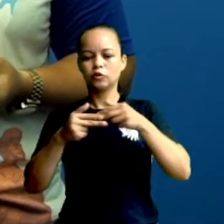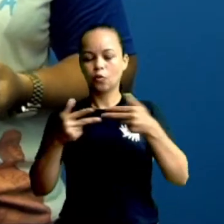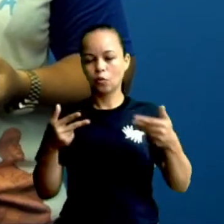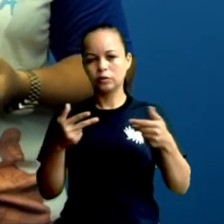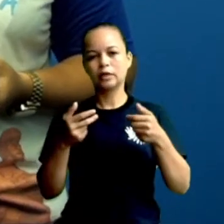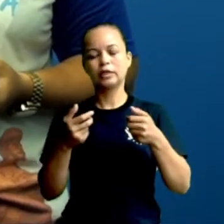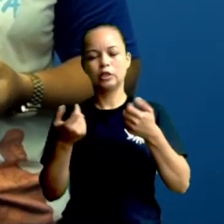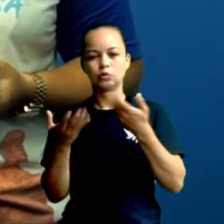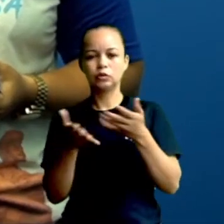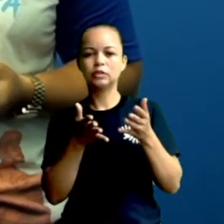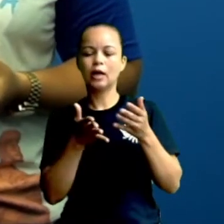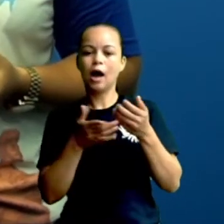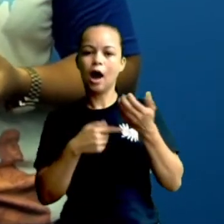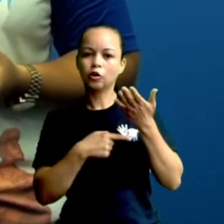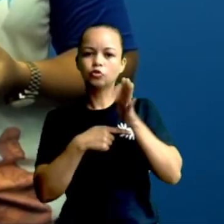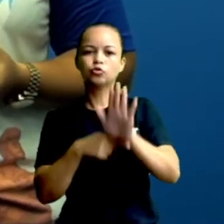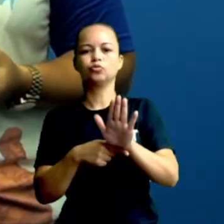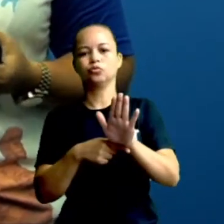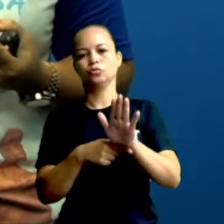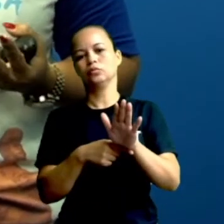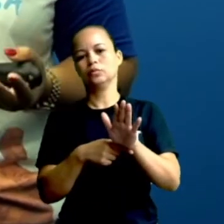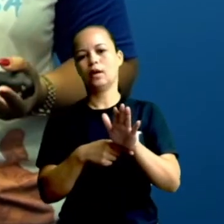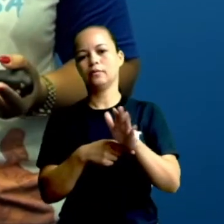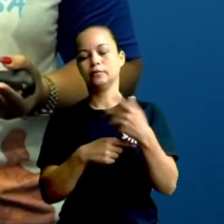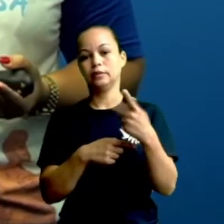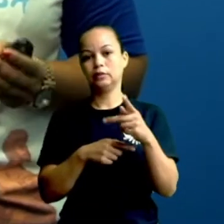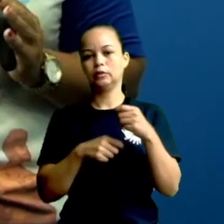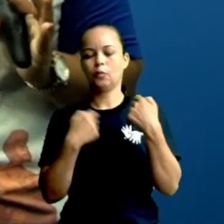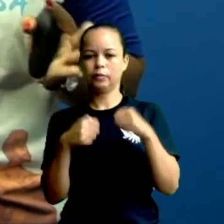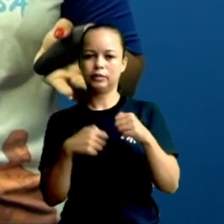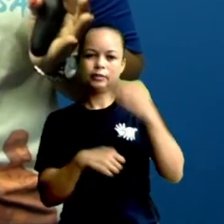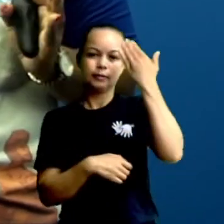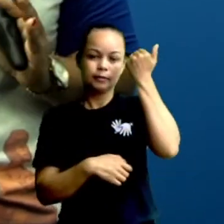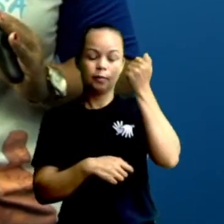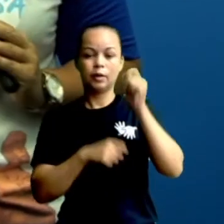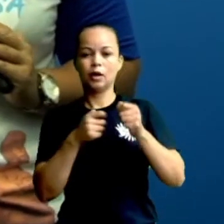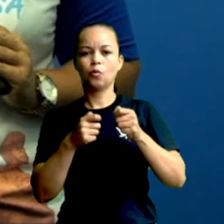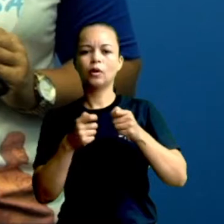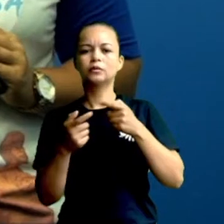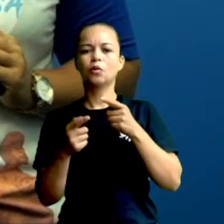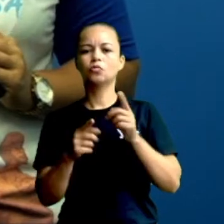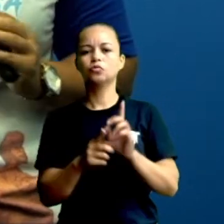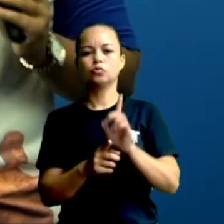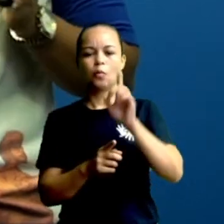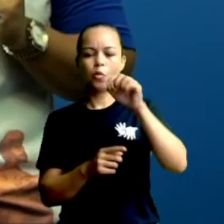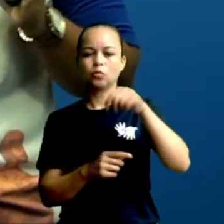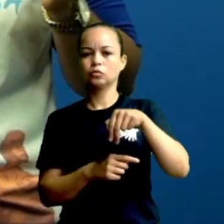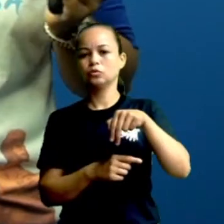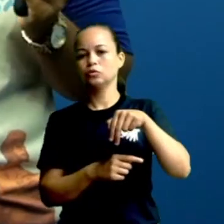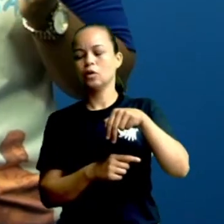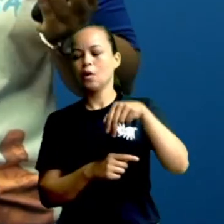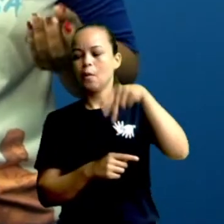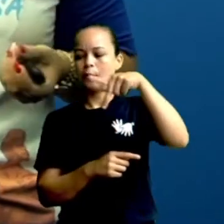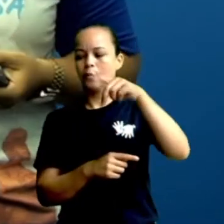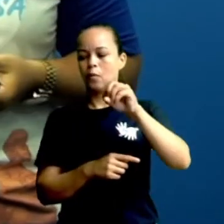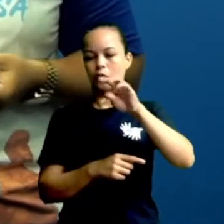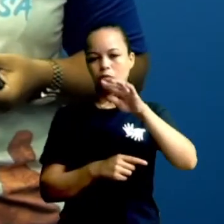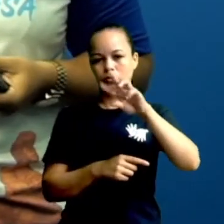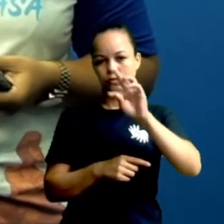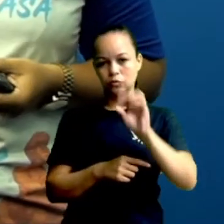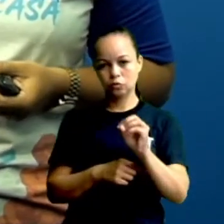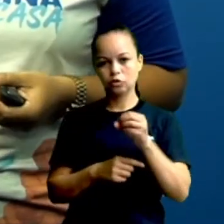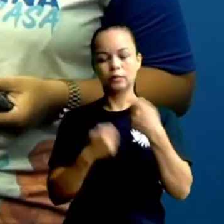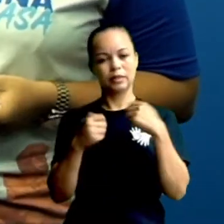isso, que a gente vai trabalhar durante a aula. Então, é preciso a gente saber quais são os pontos cardeais, né? Quais são os pontos que a gente deve